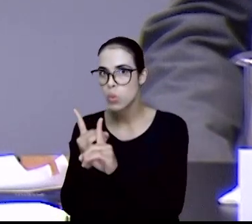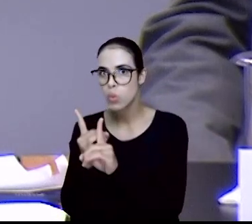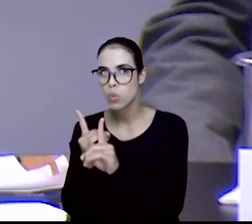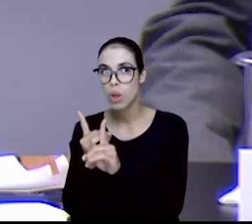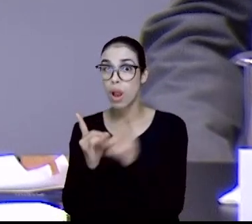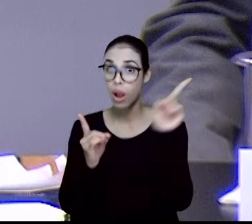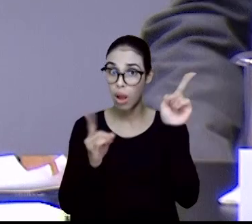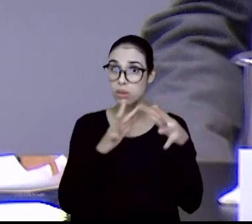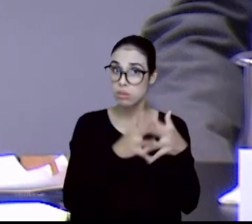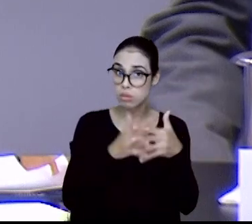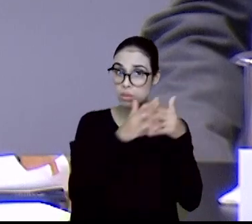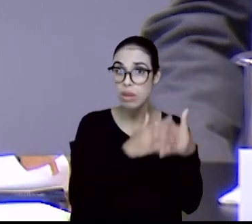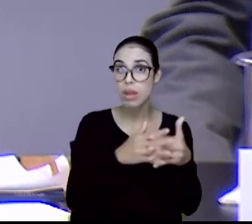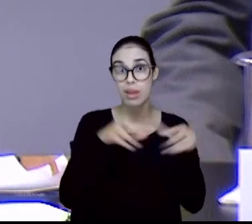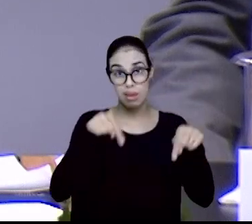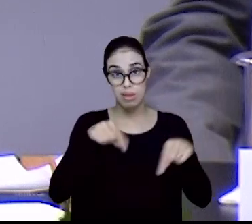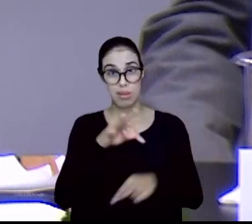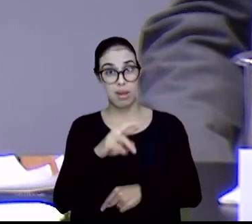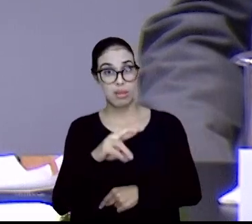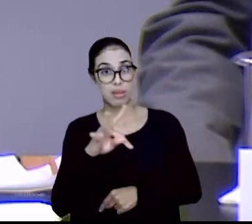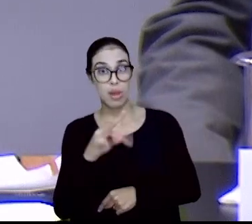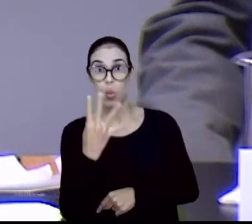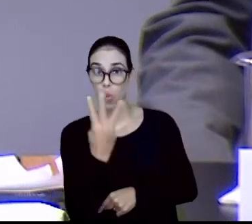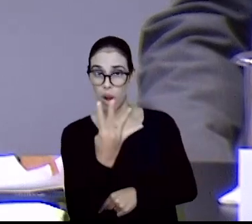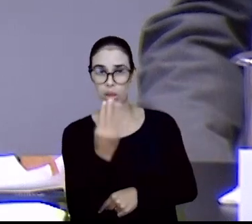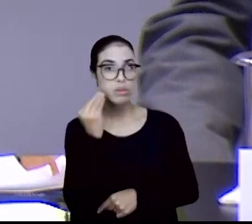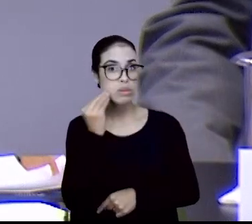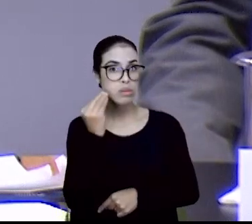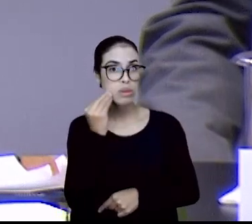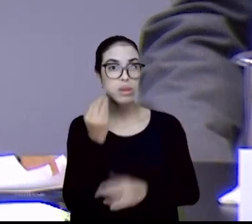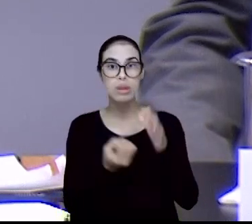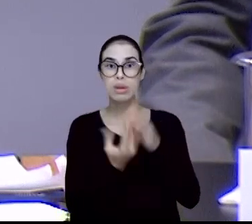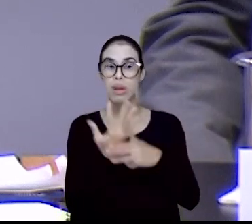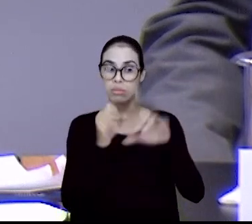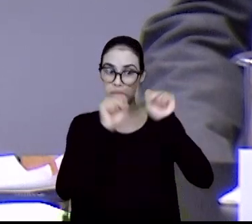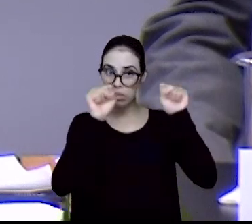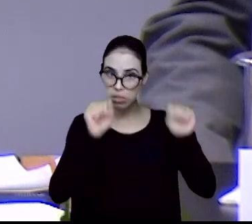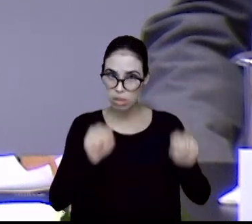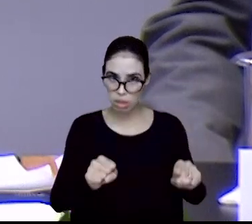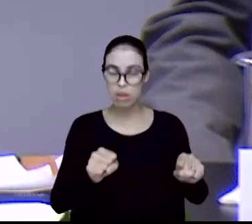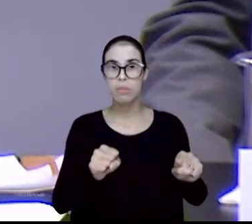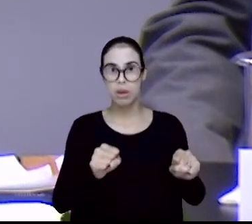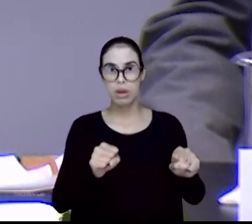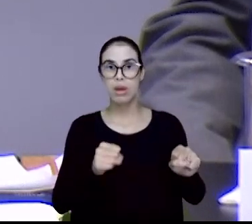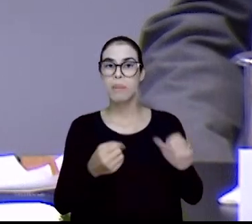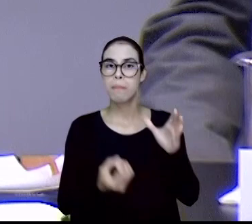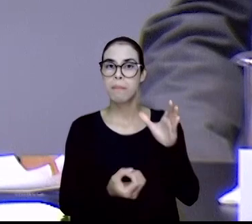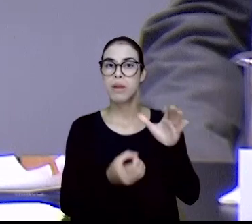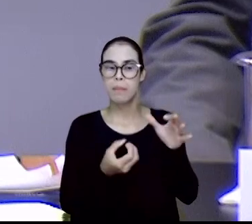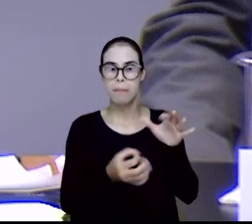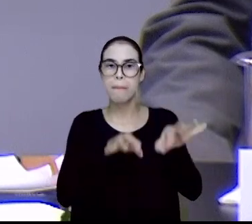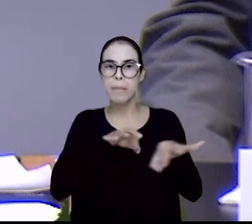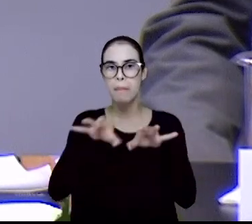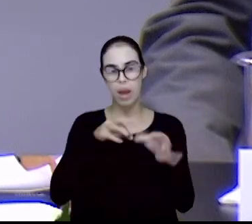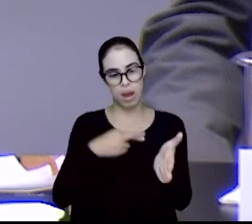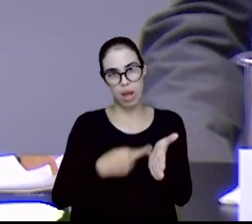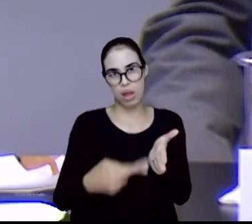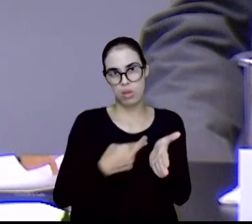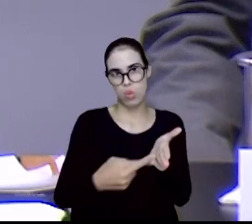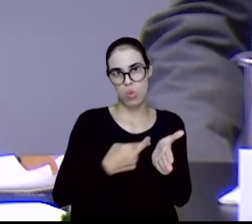pelo TRT4 um modelo pelo qual faz-se um relatório da